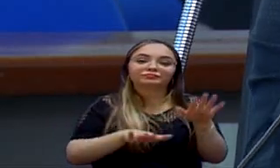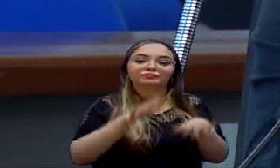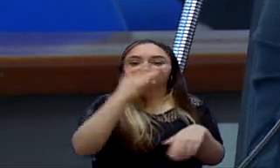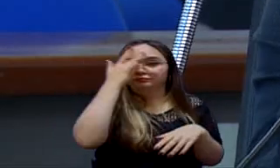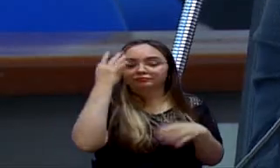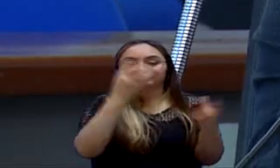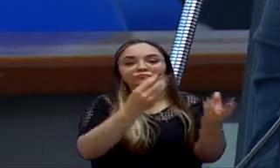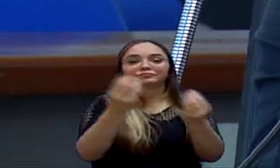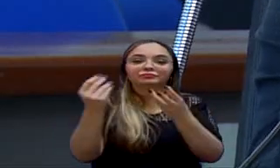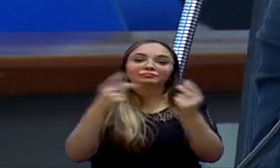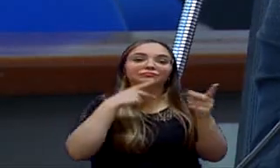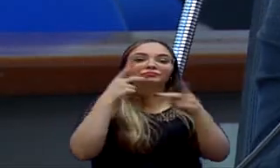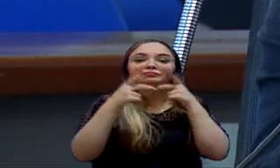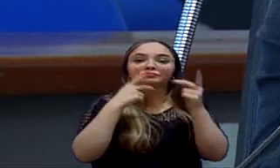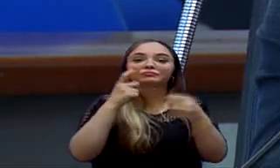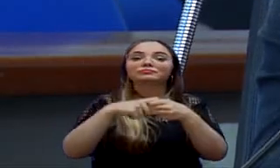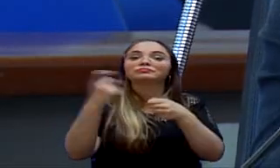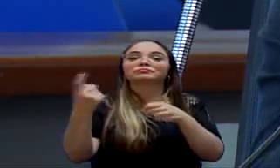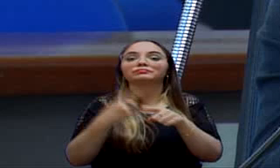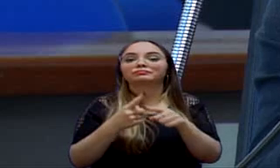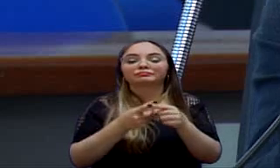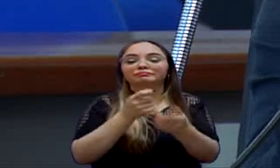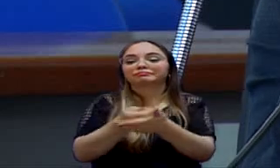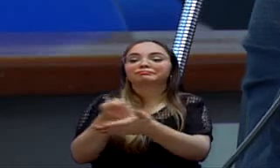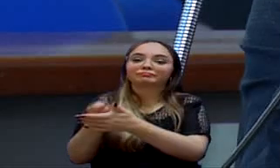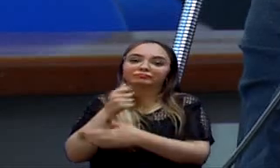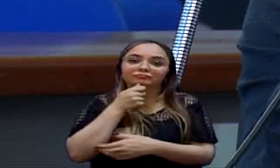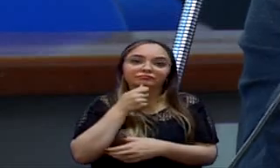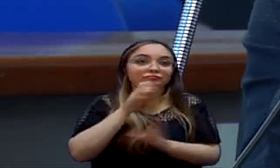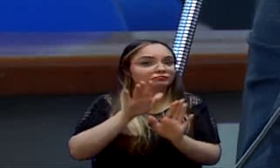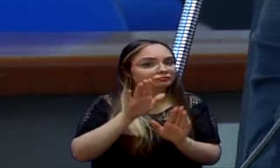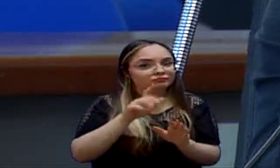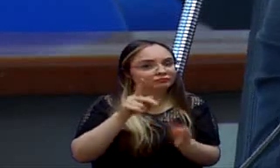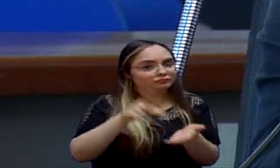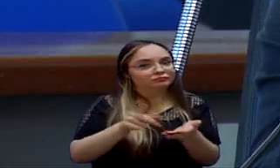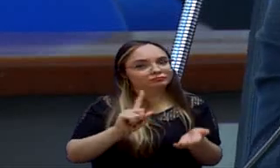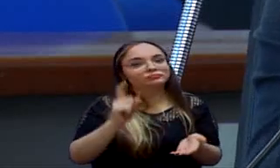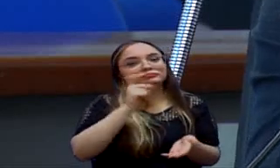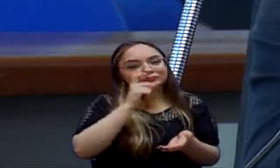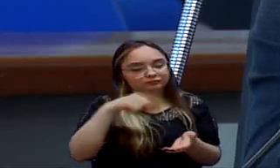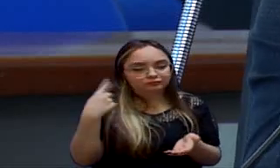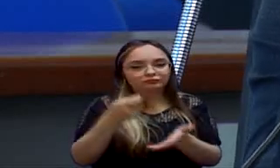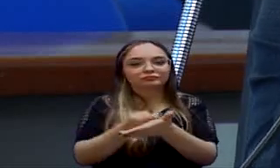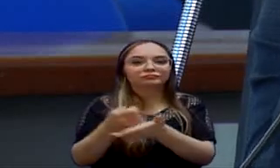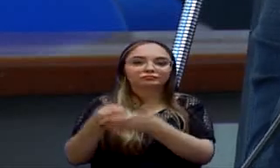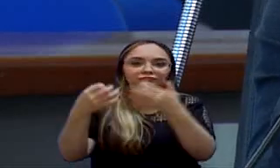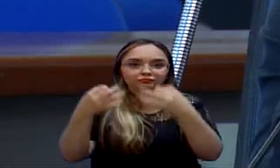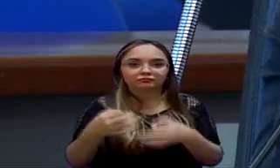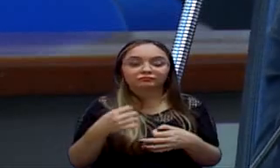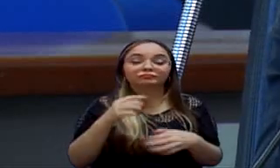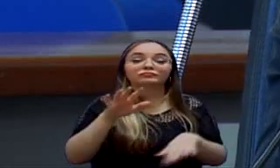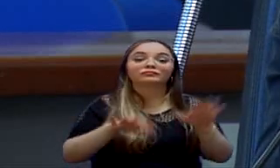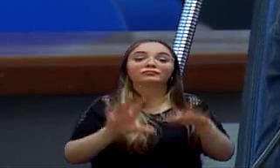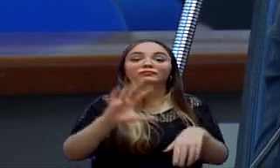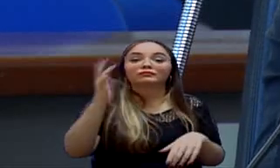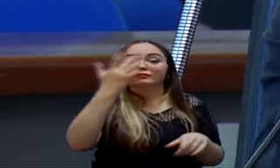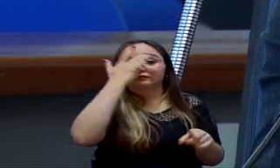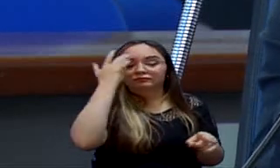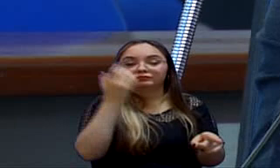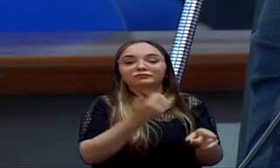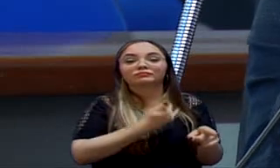atribui Esse descredenciamento é uma falta de pagamento Mas isso é uma ilusão né os casos que os beneficiários nos